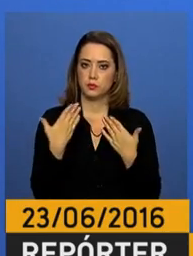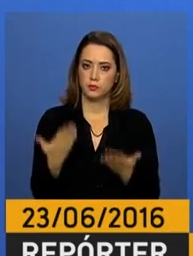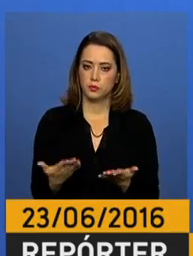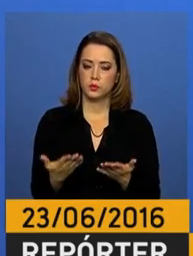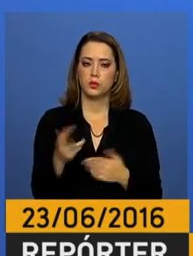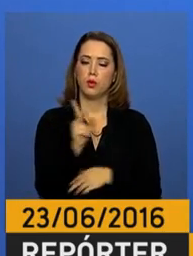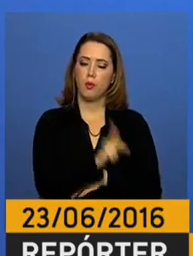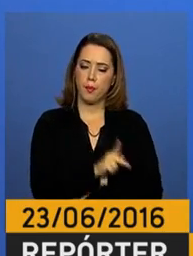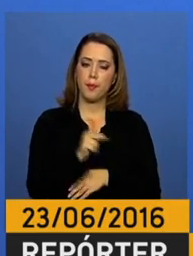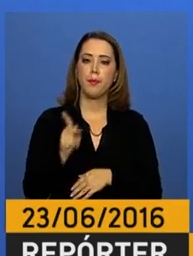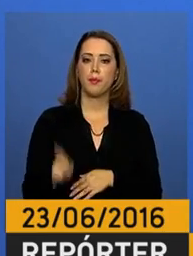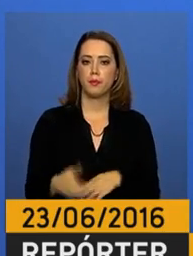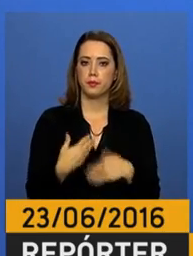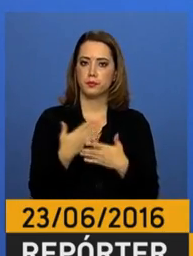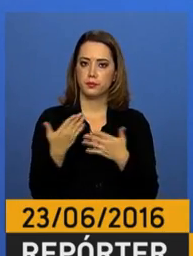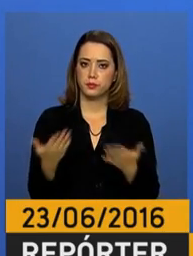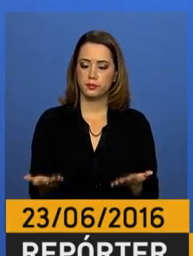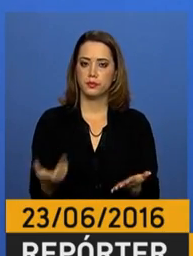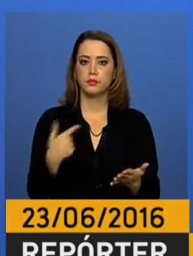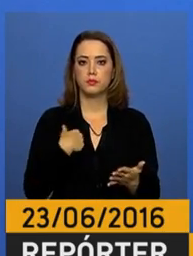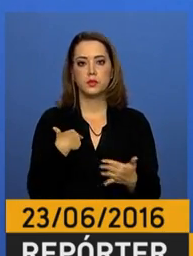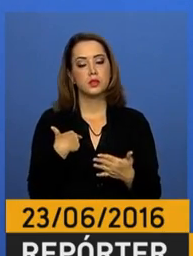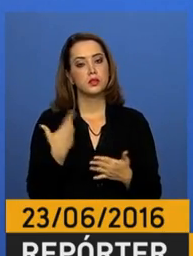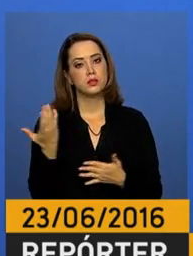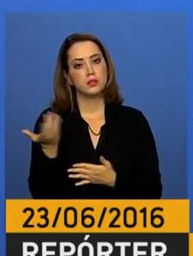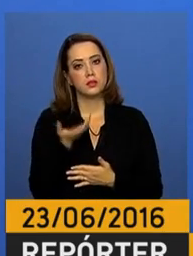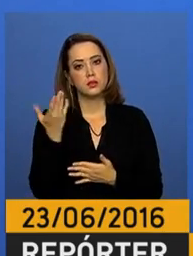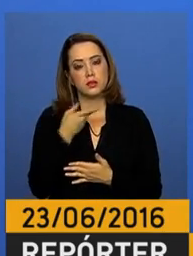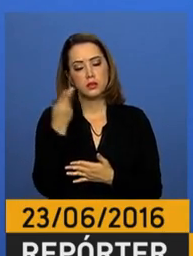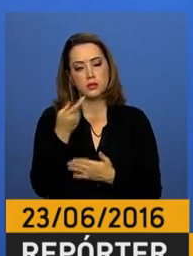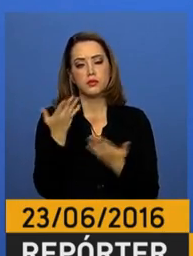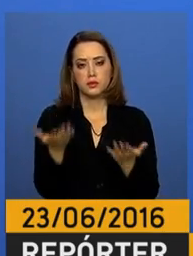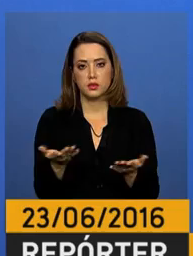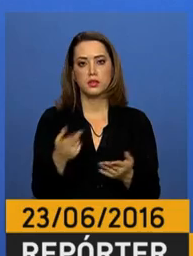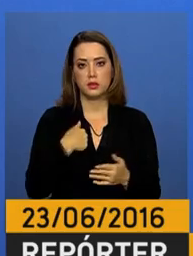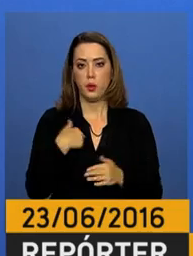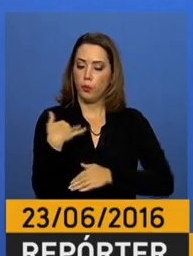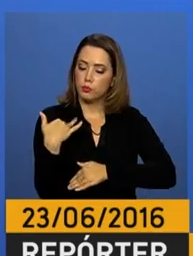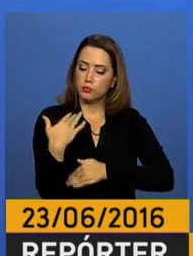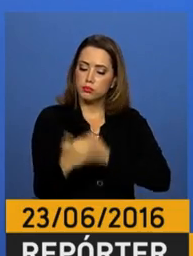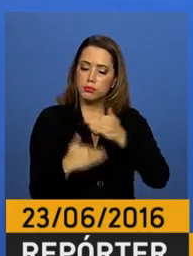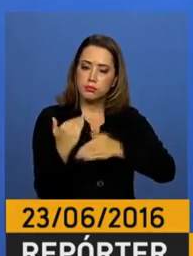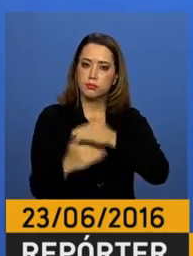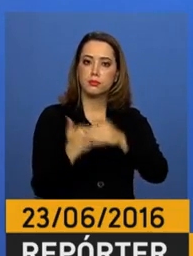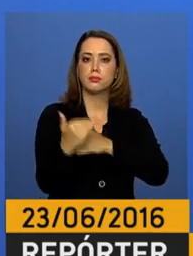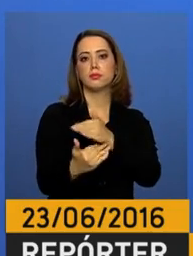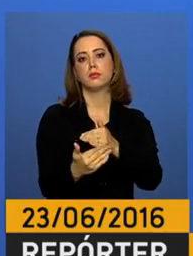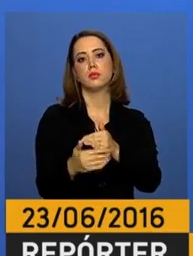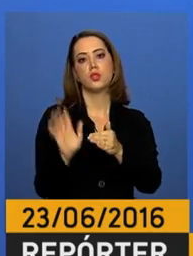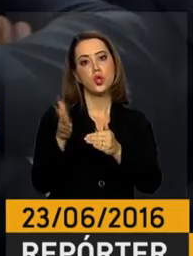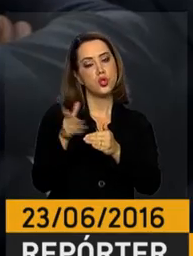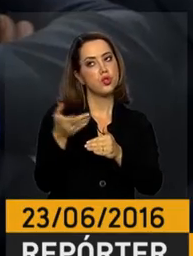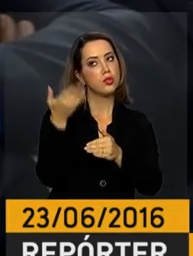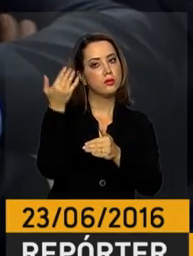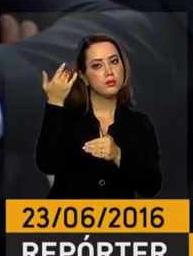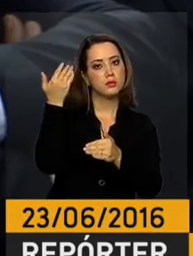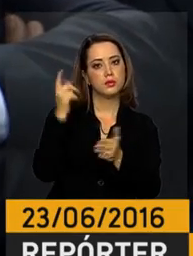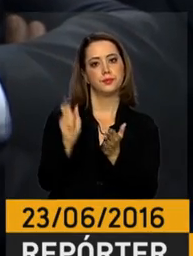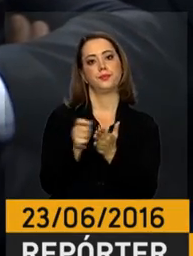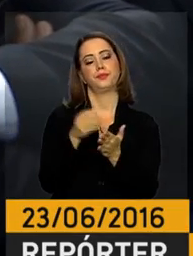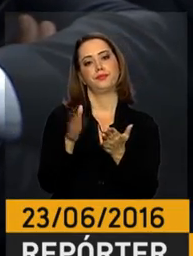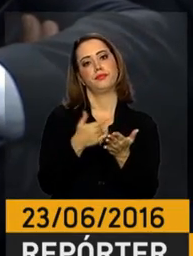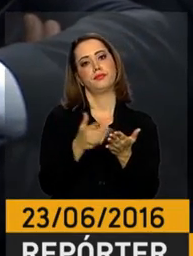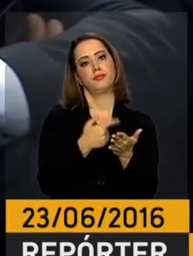Piovezan ministra danci Andri eu quero dizer o seguinte eu eu avancei muitíssimo já naquela época né e eu confesso